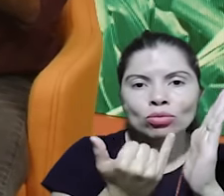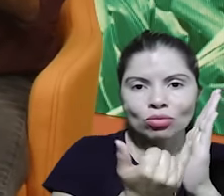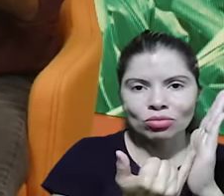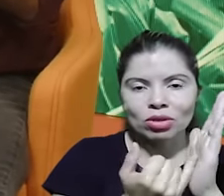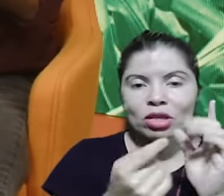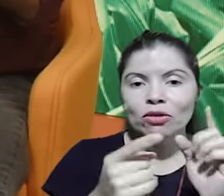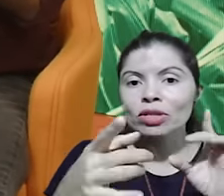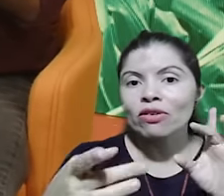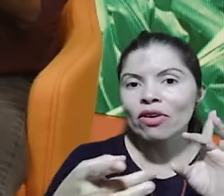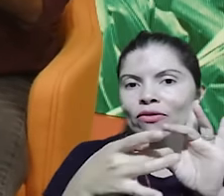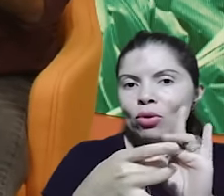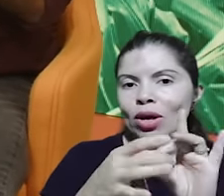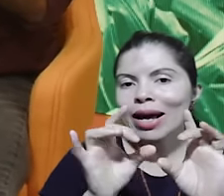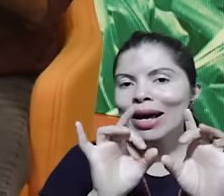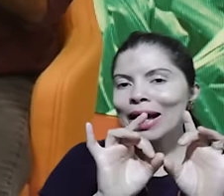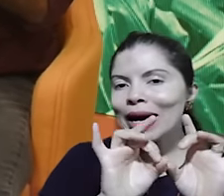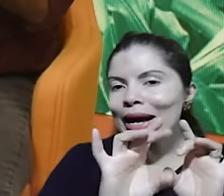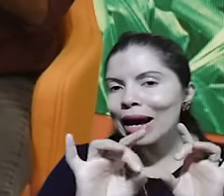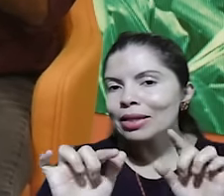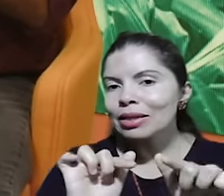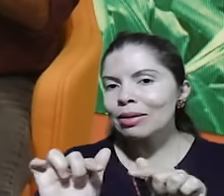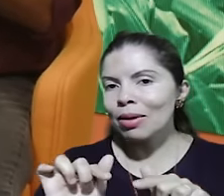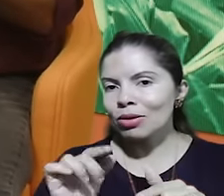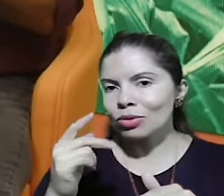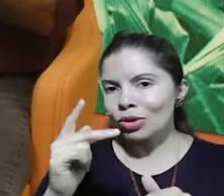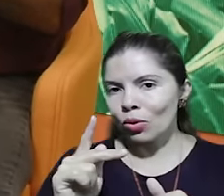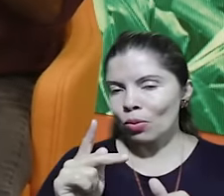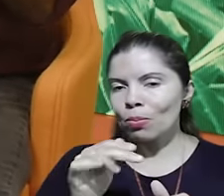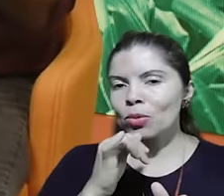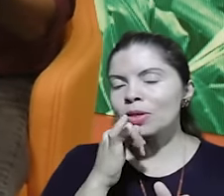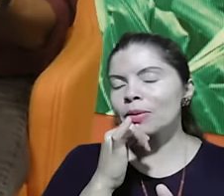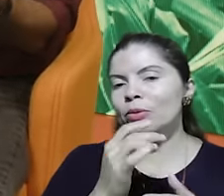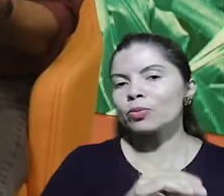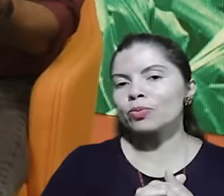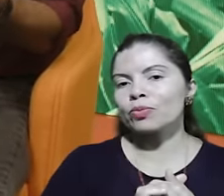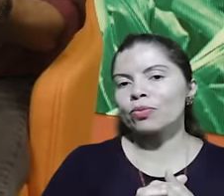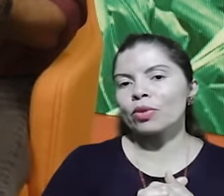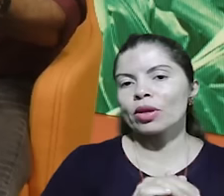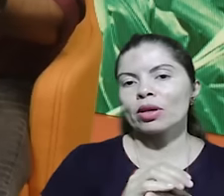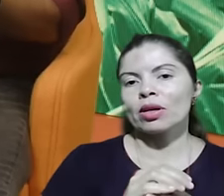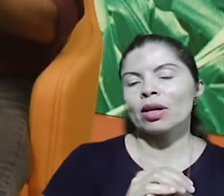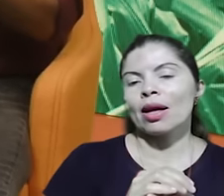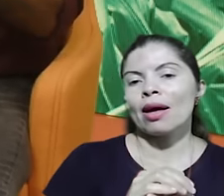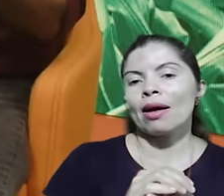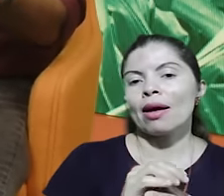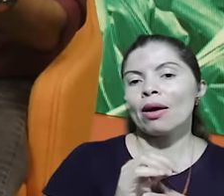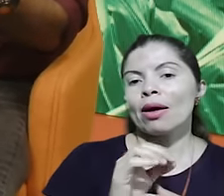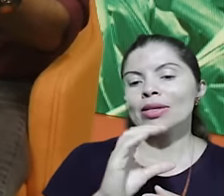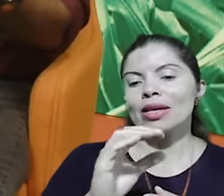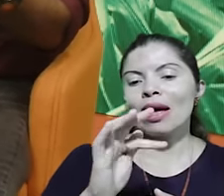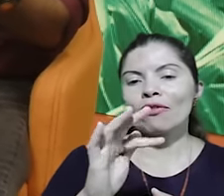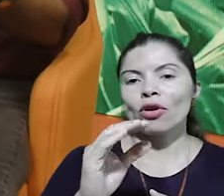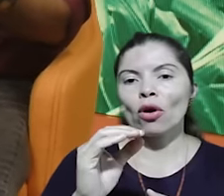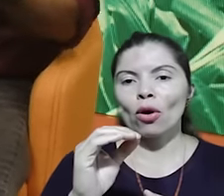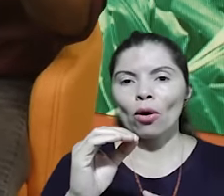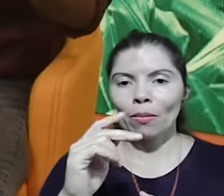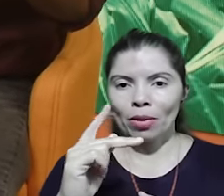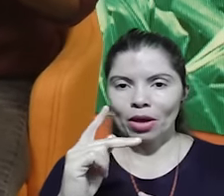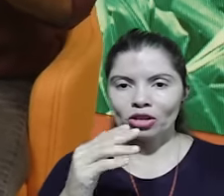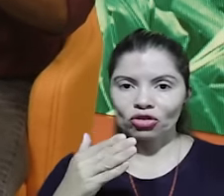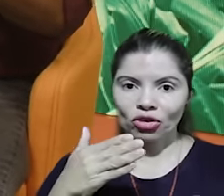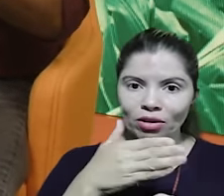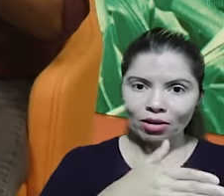você fizer então operação a gente identifica como a cfop né então a cfop de entrada é